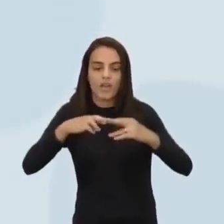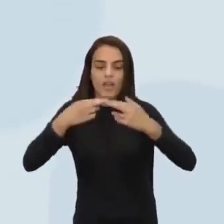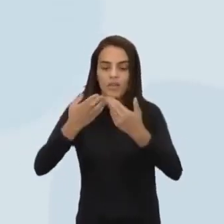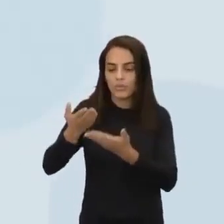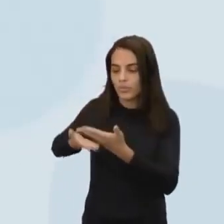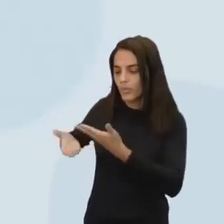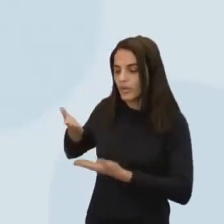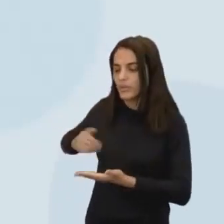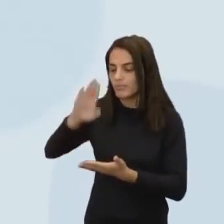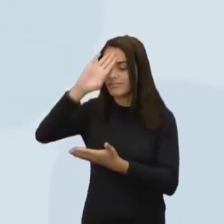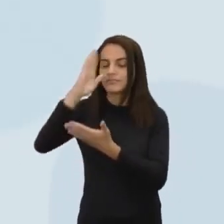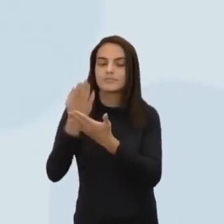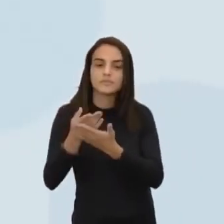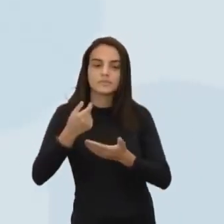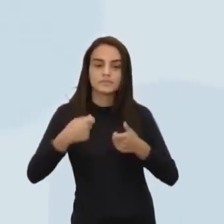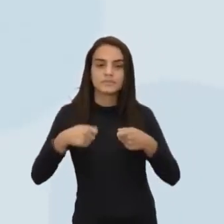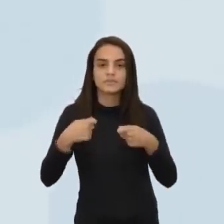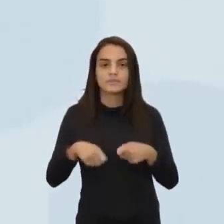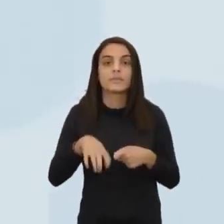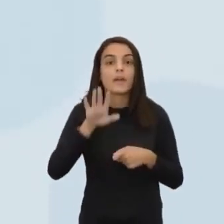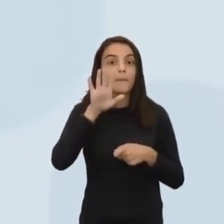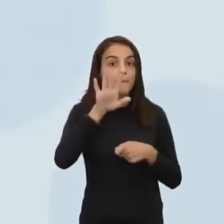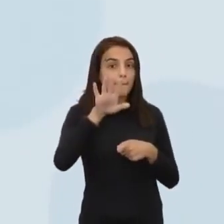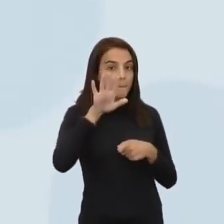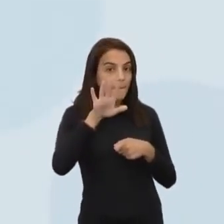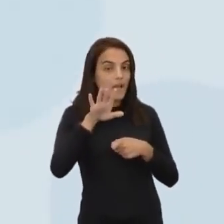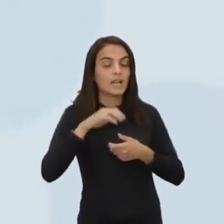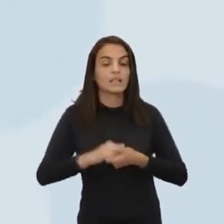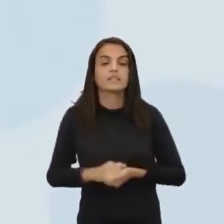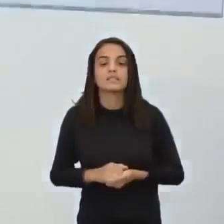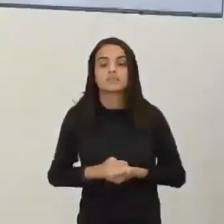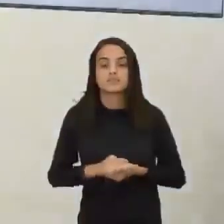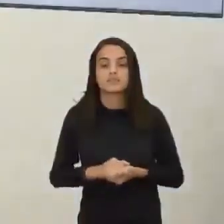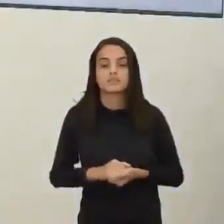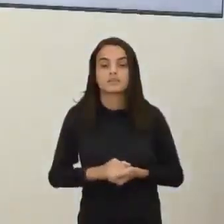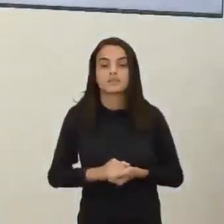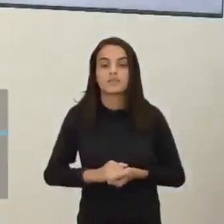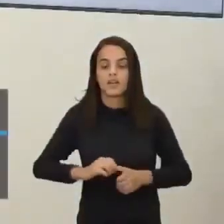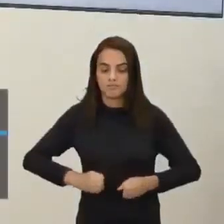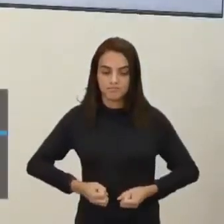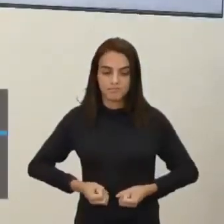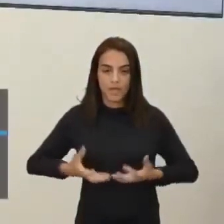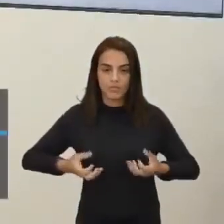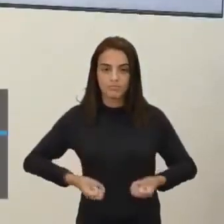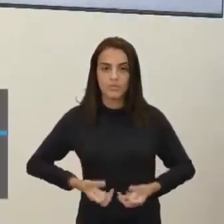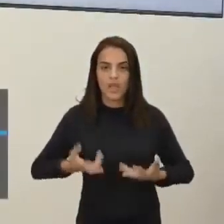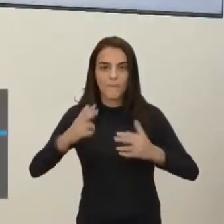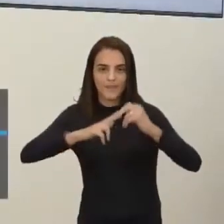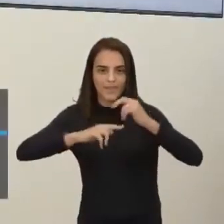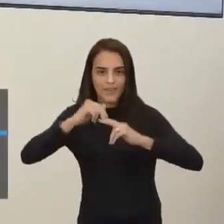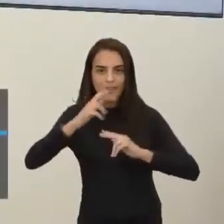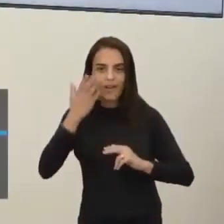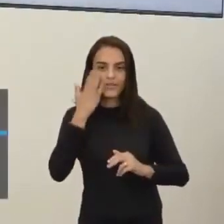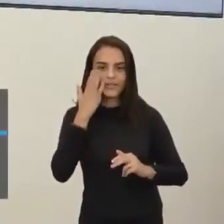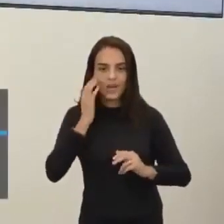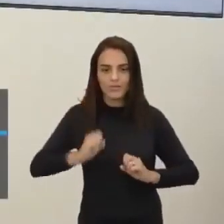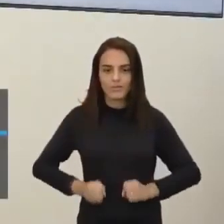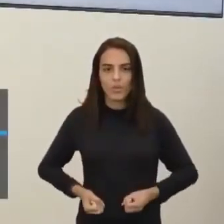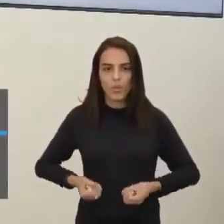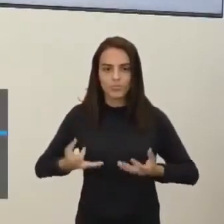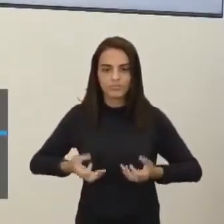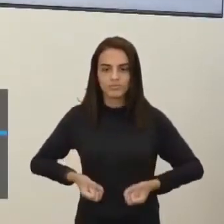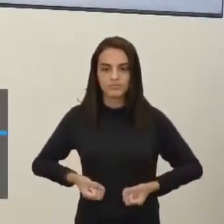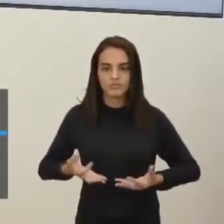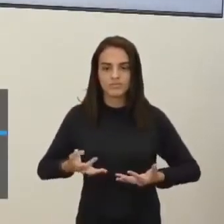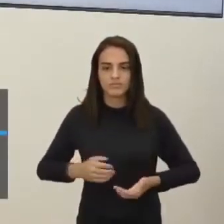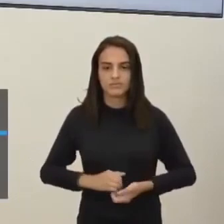colaboração. Só que em vez do consumismo material, esse negócio que já grifamos aqui, ó, consumismo